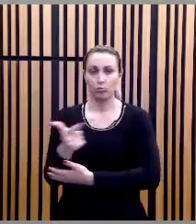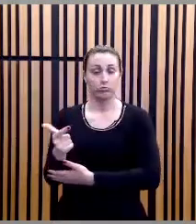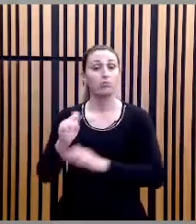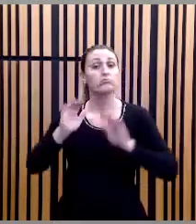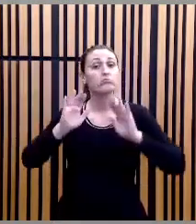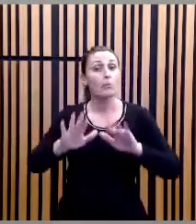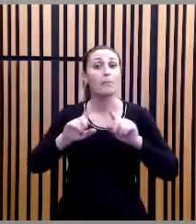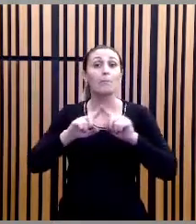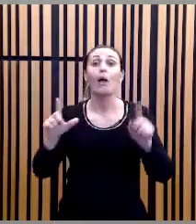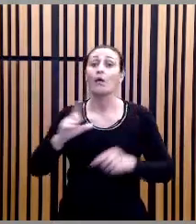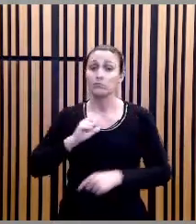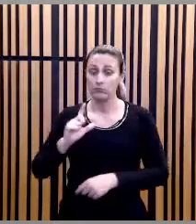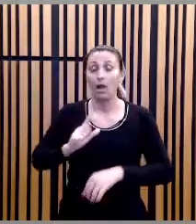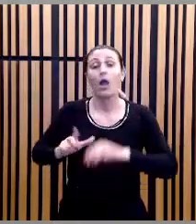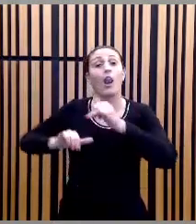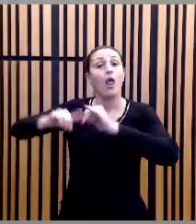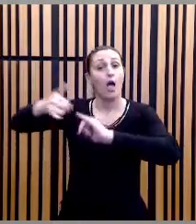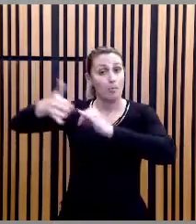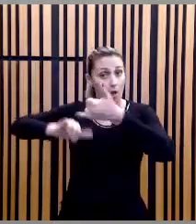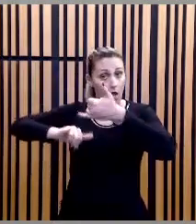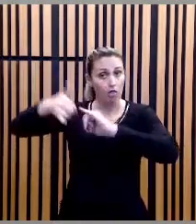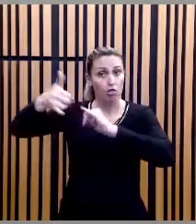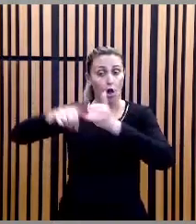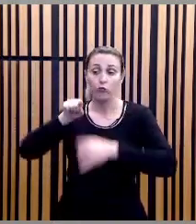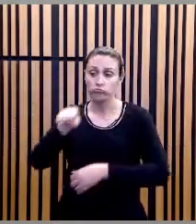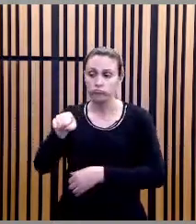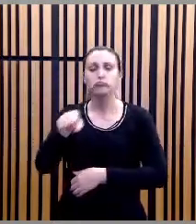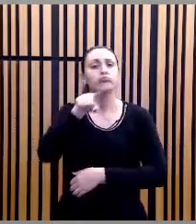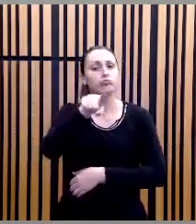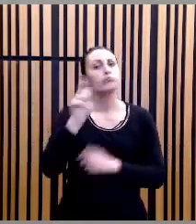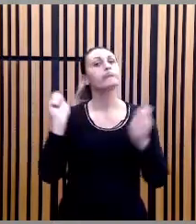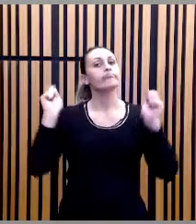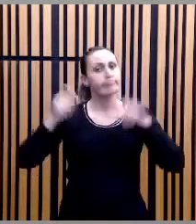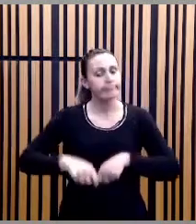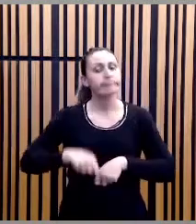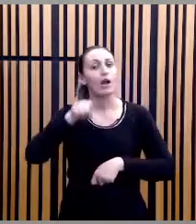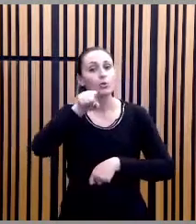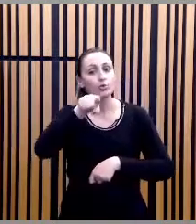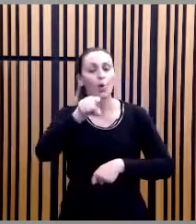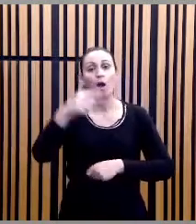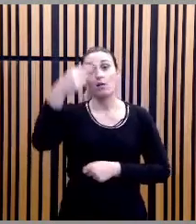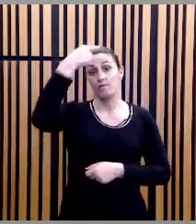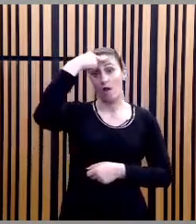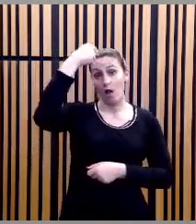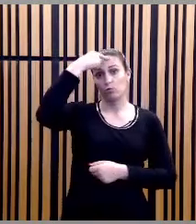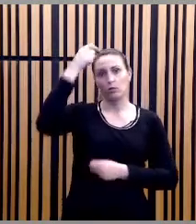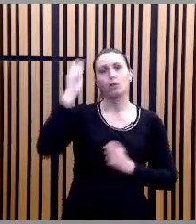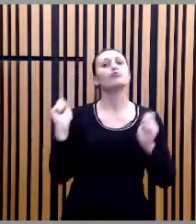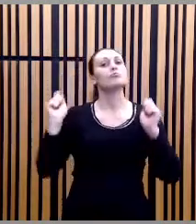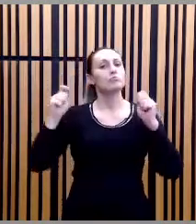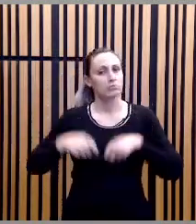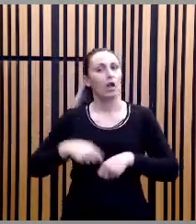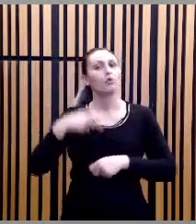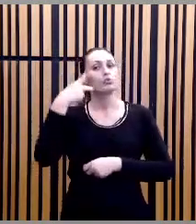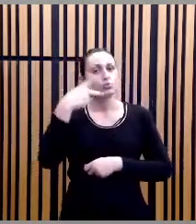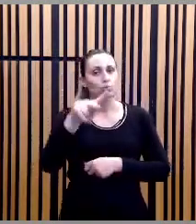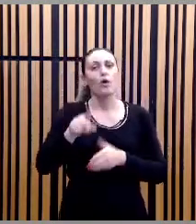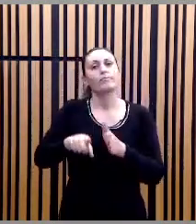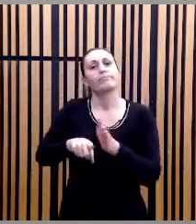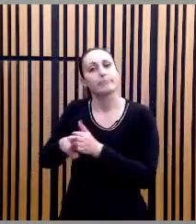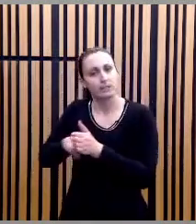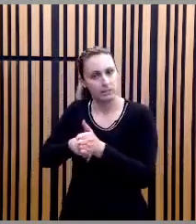gente tem laboratórios onde tu consegue desenvolver, dentro da tua graduação, tu consegue desenvolver